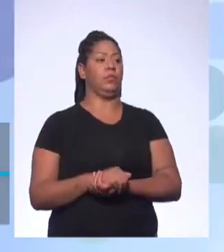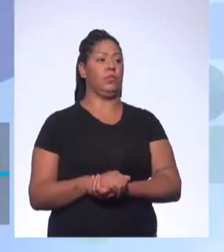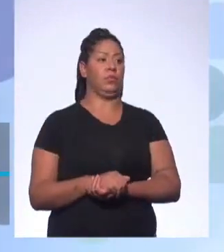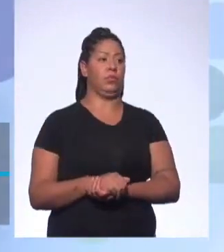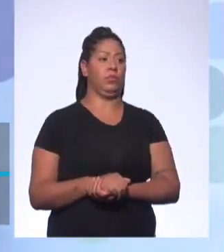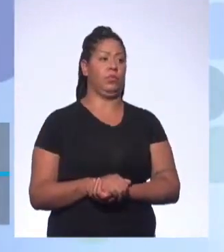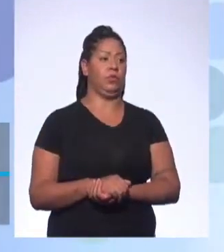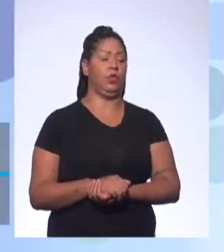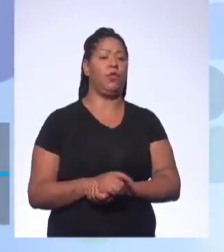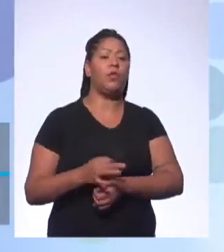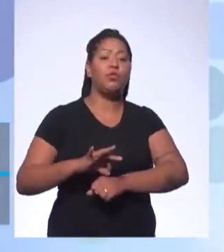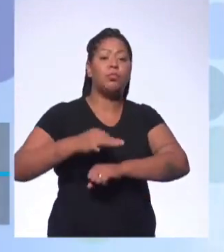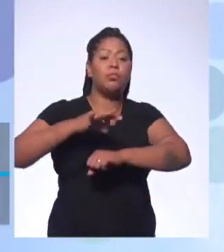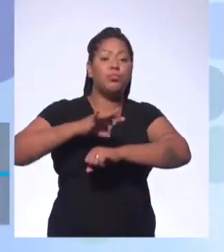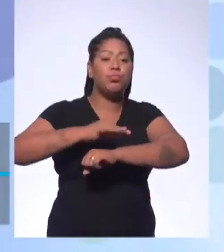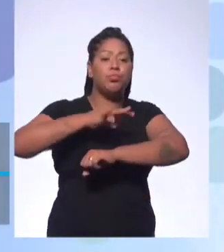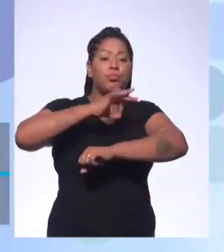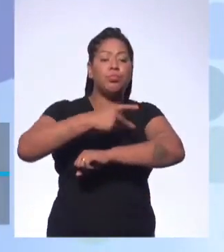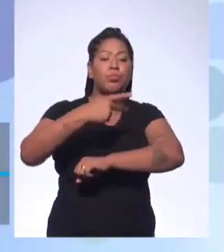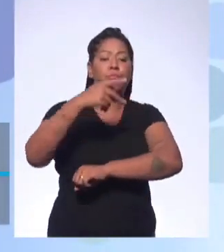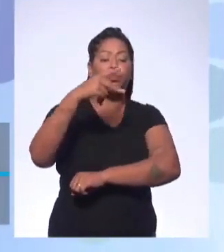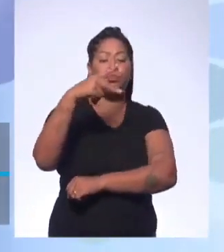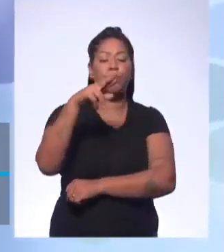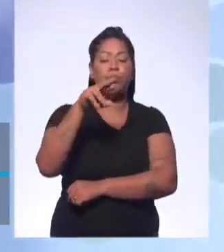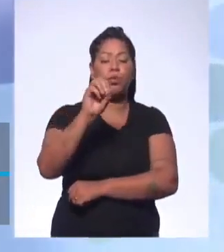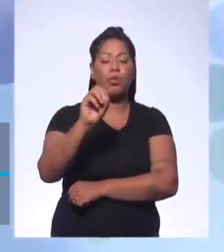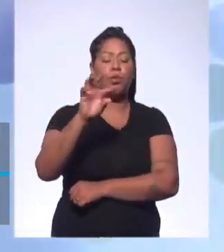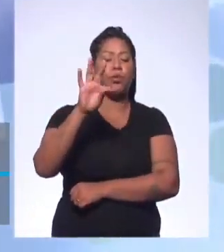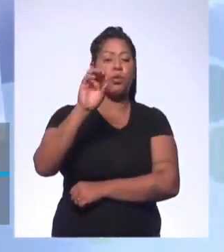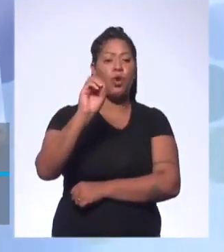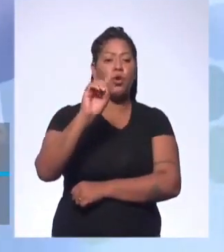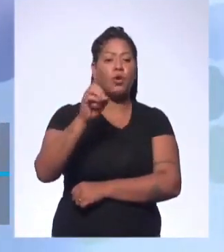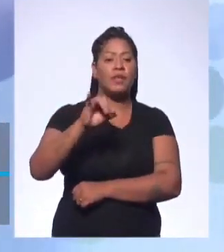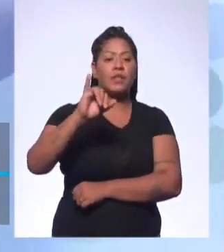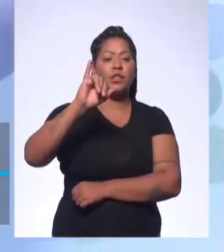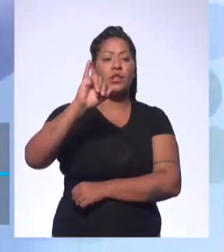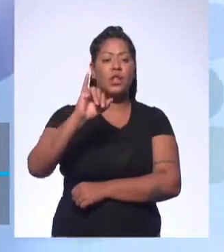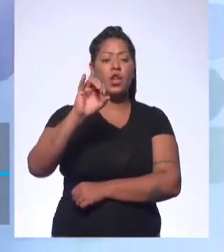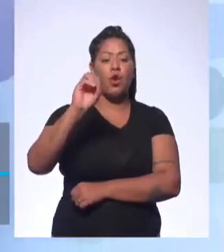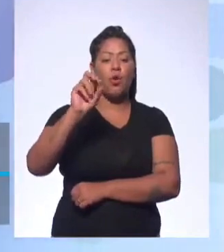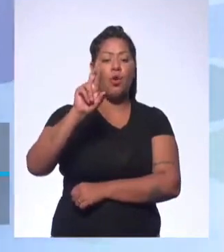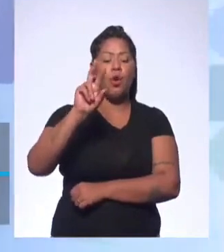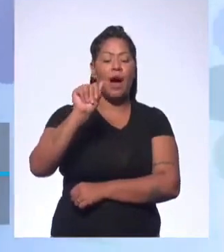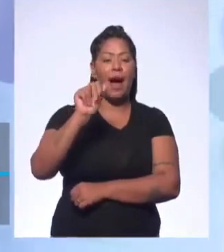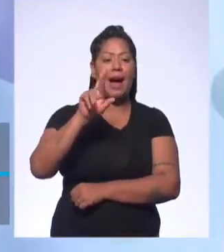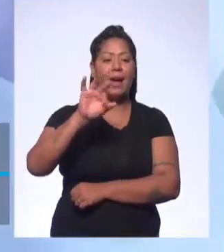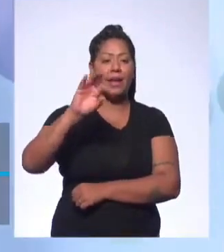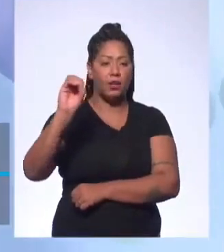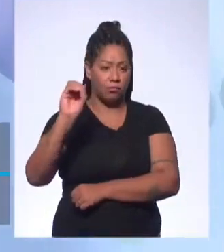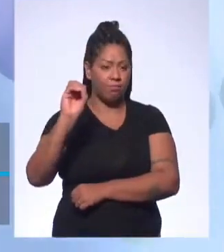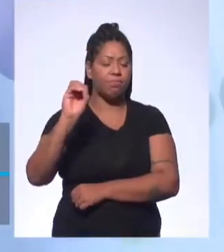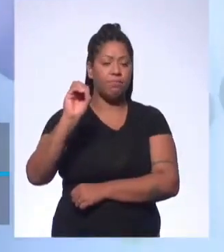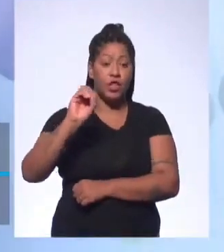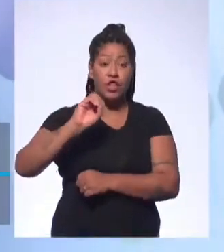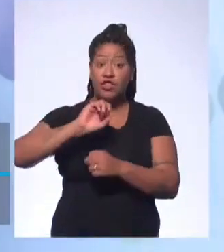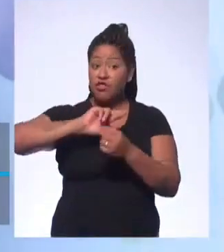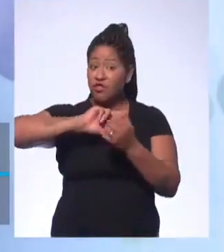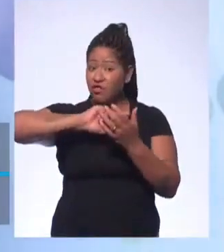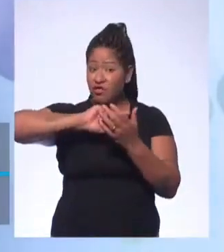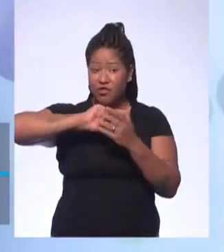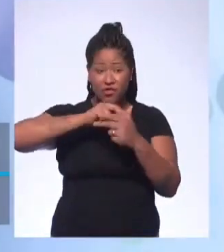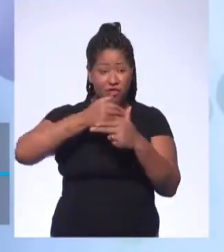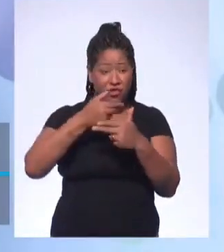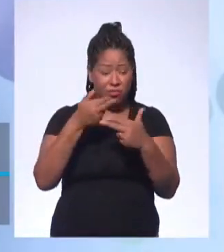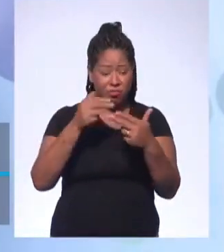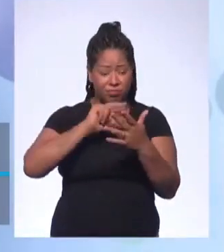de protozoário, né, então eu vou ter diferentes seres vivos. Lembrando que eles são todos, em sua maioria, são microscópicos, tá